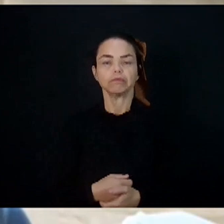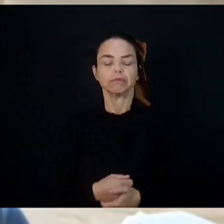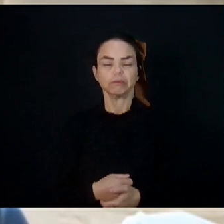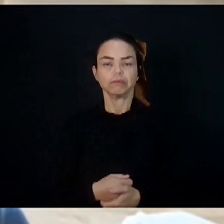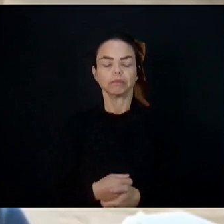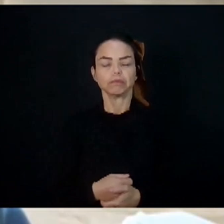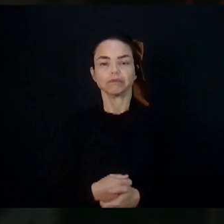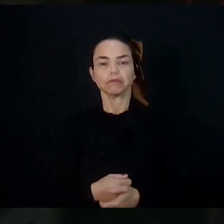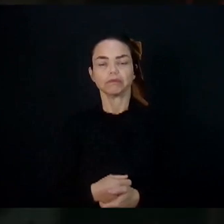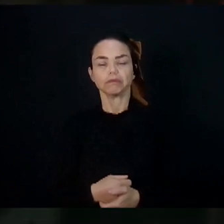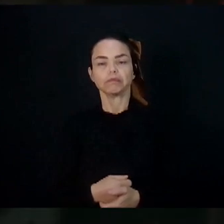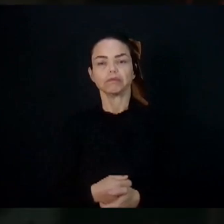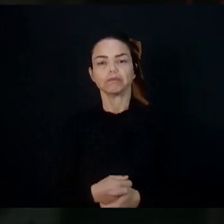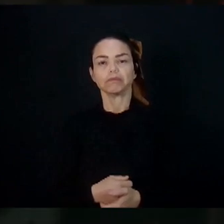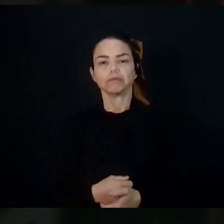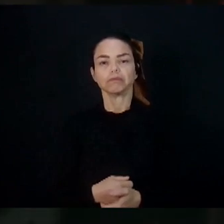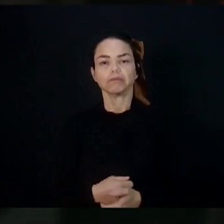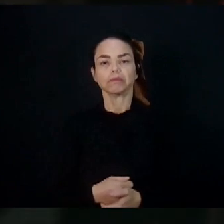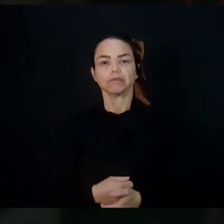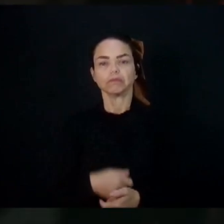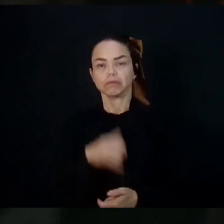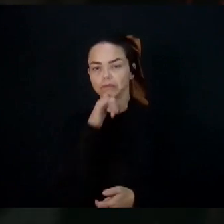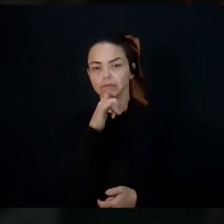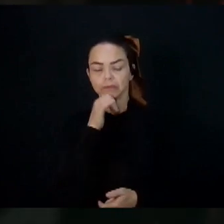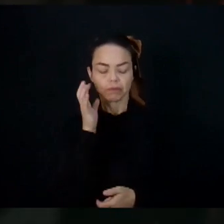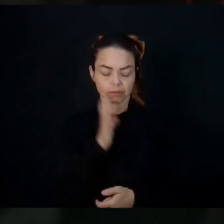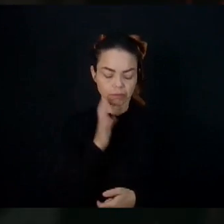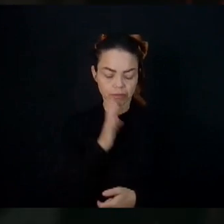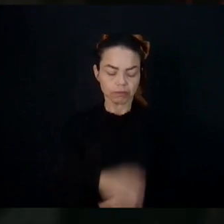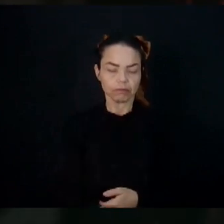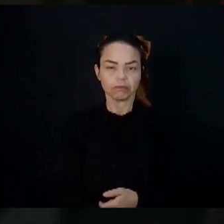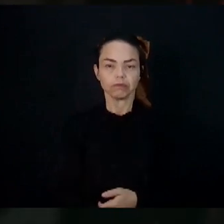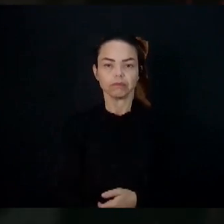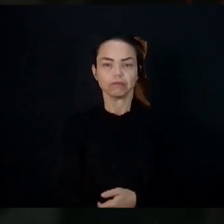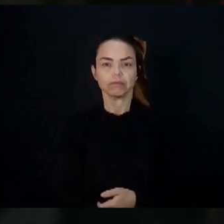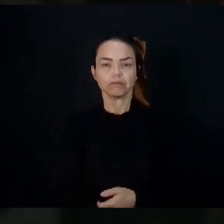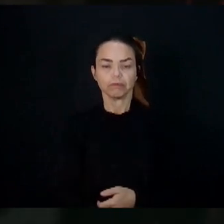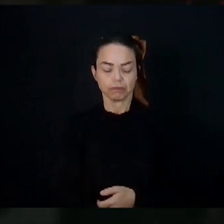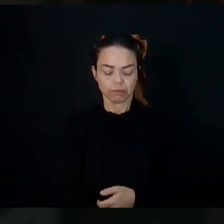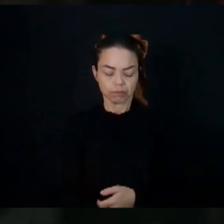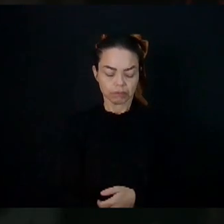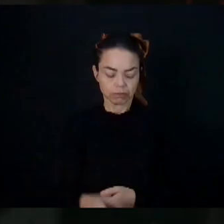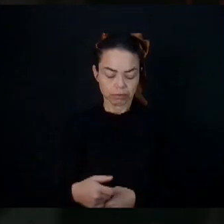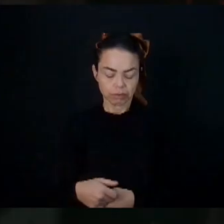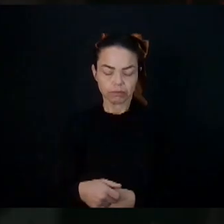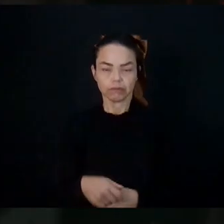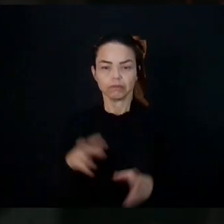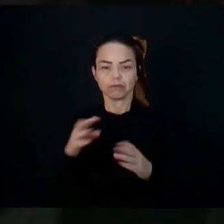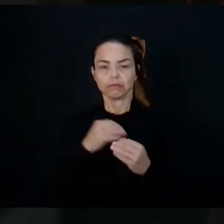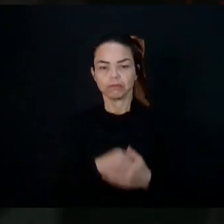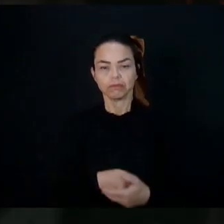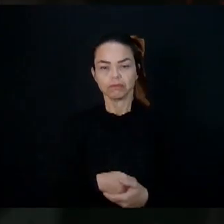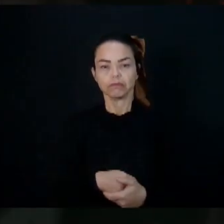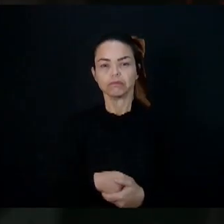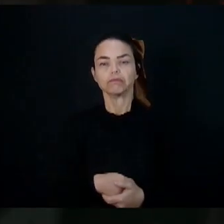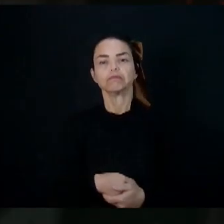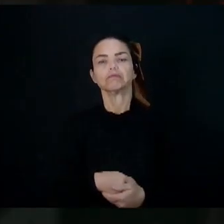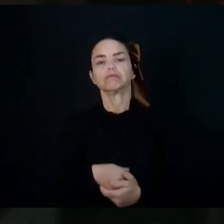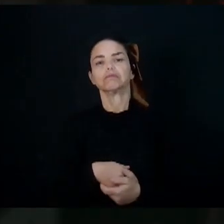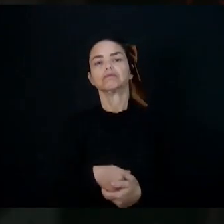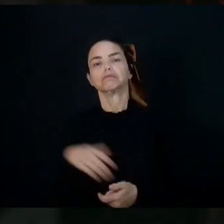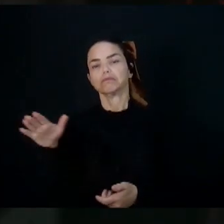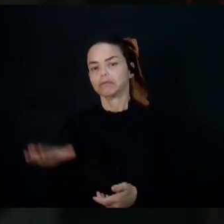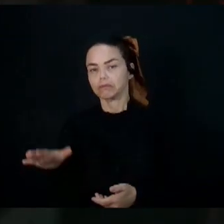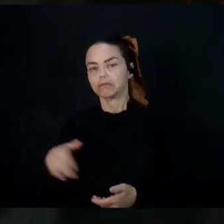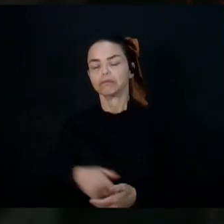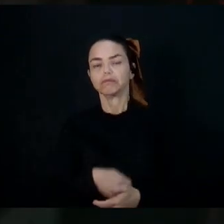bem. Um exemplo bem legal que o Lucas Andrade colocou aqui, que a gente pode trazer, levar lá para a infância, é agora,